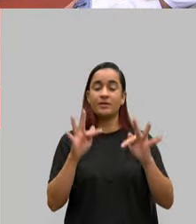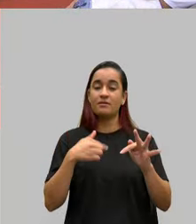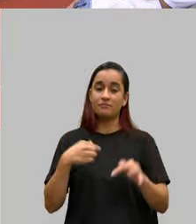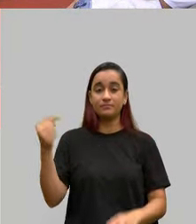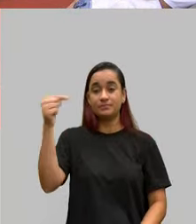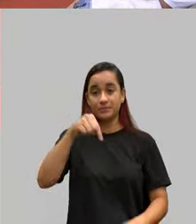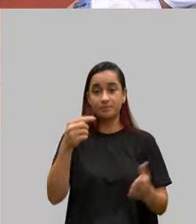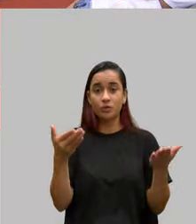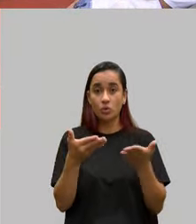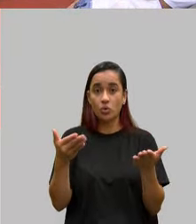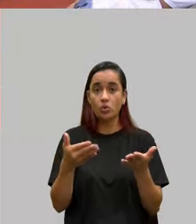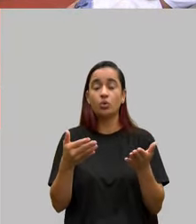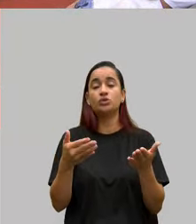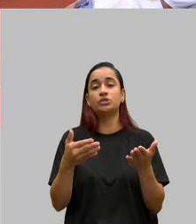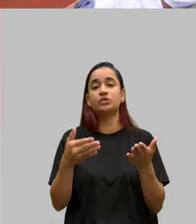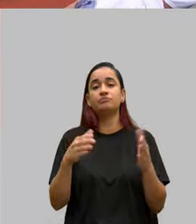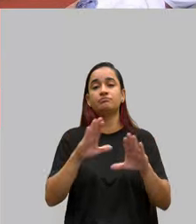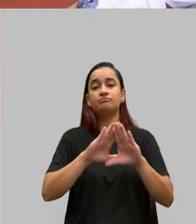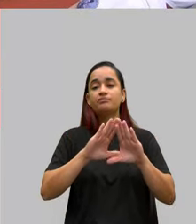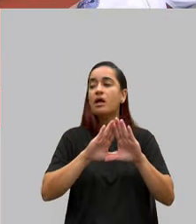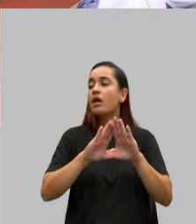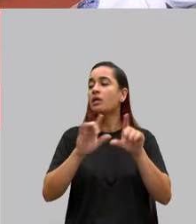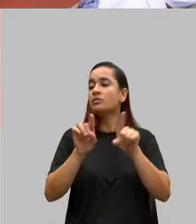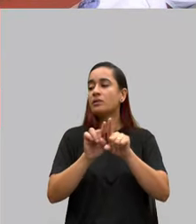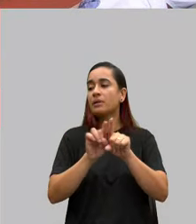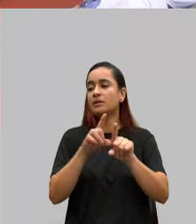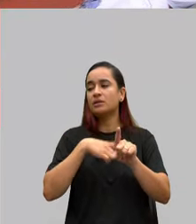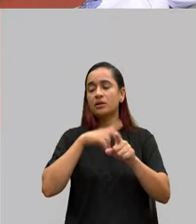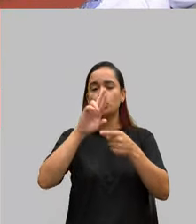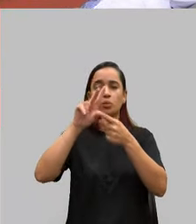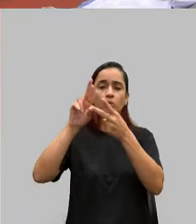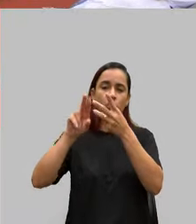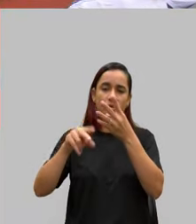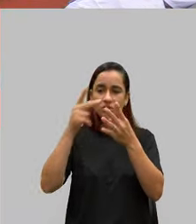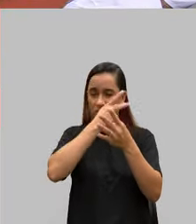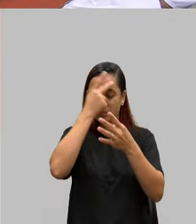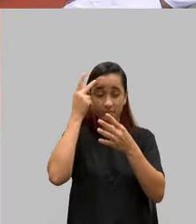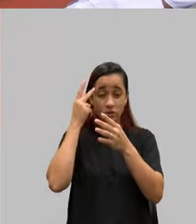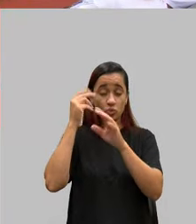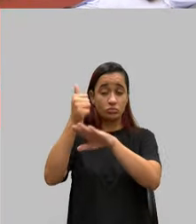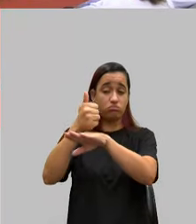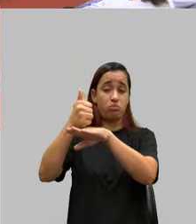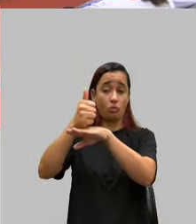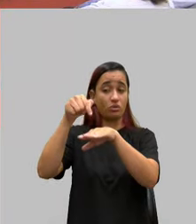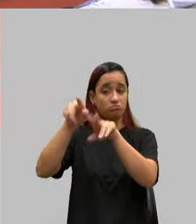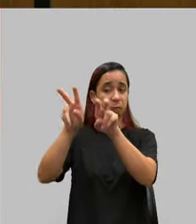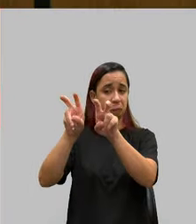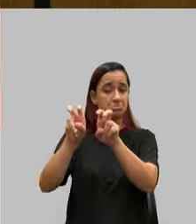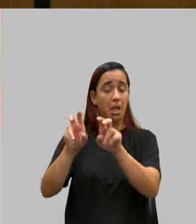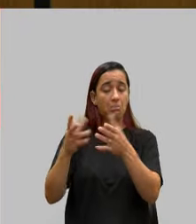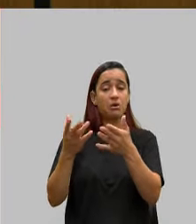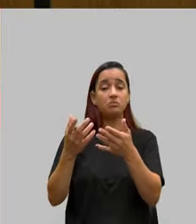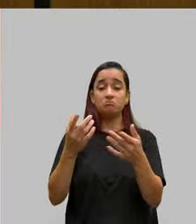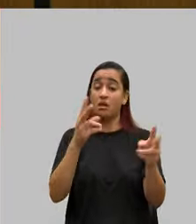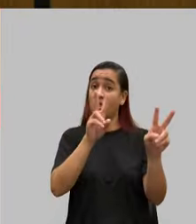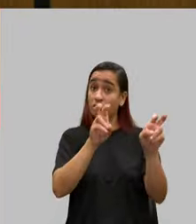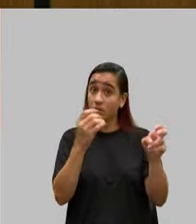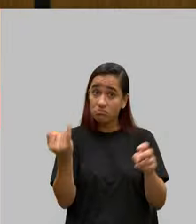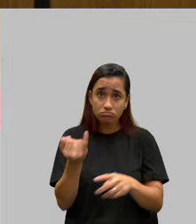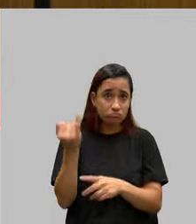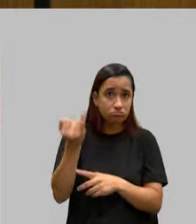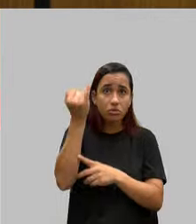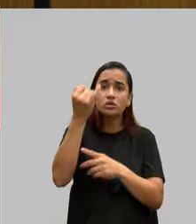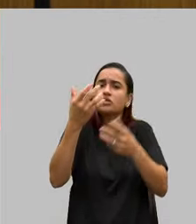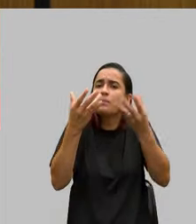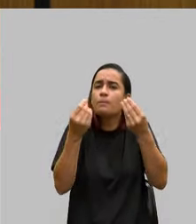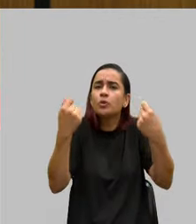nessa casa Legislativa com tantos especialistas tantas autoridades nesse assunto para debater um tema tão importante e tão